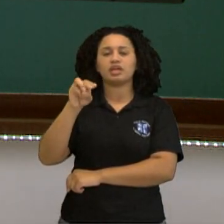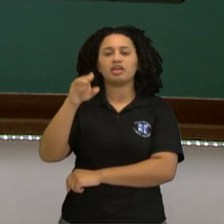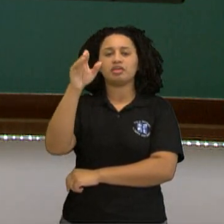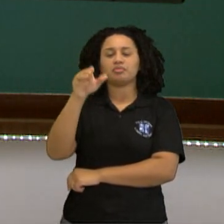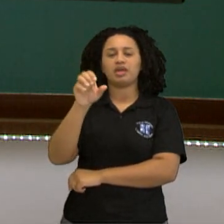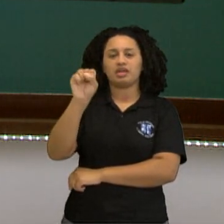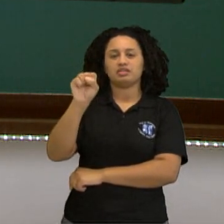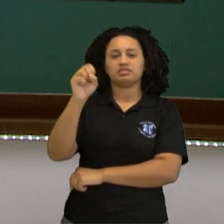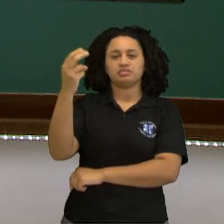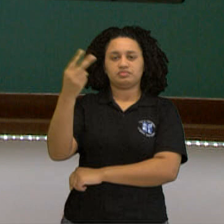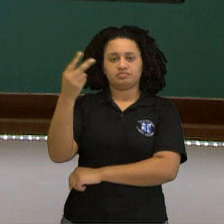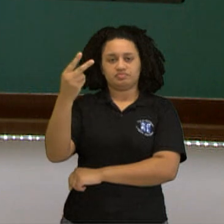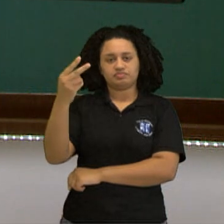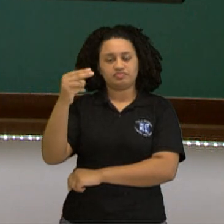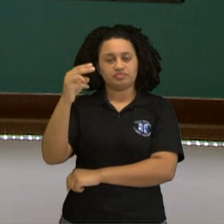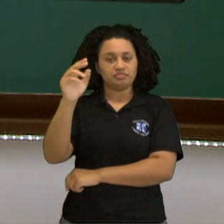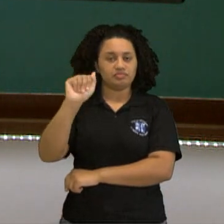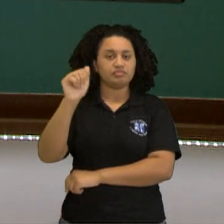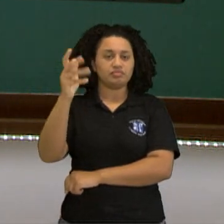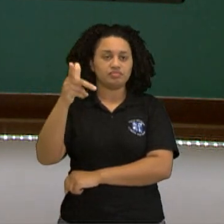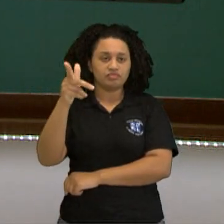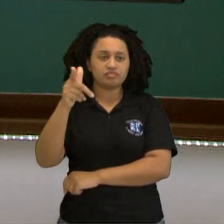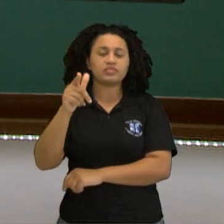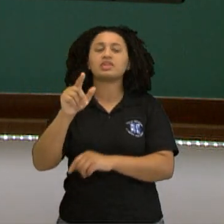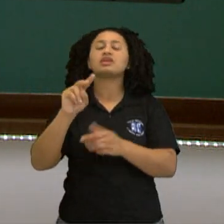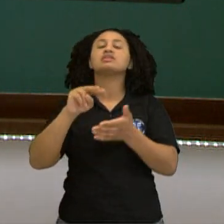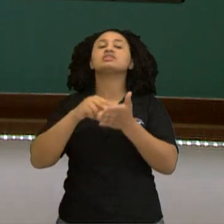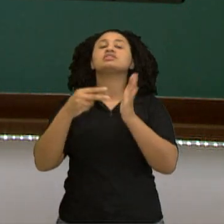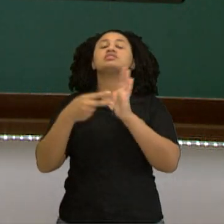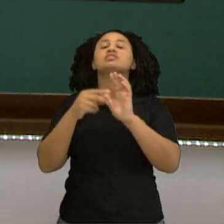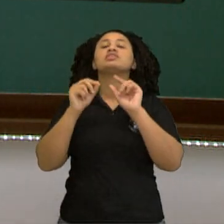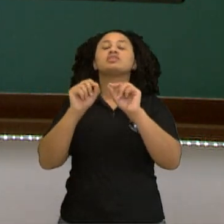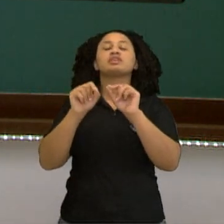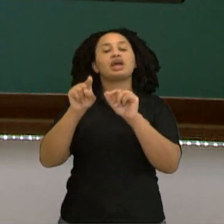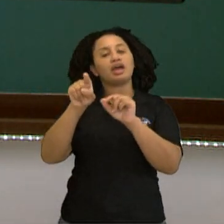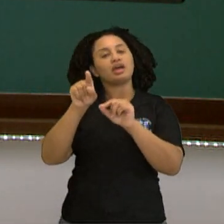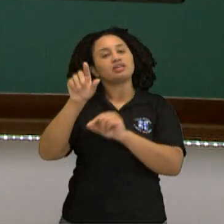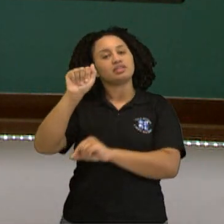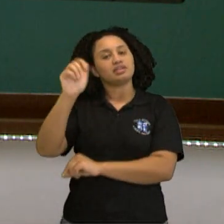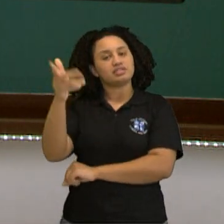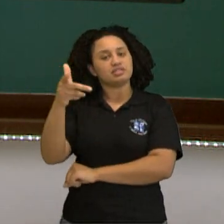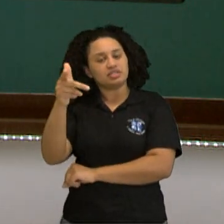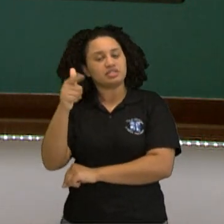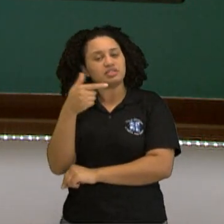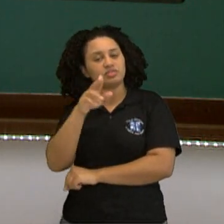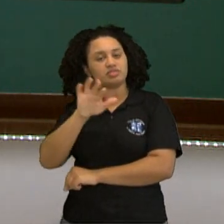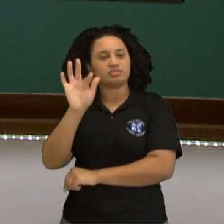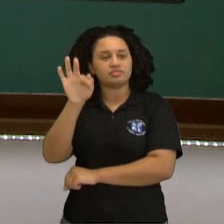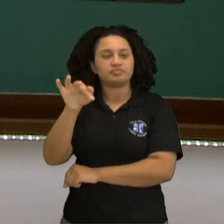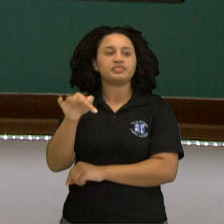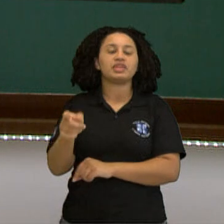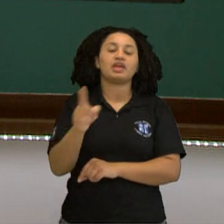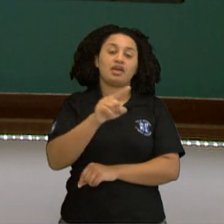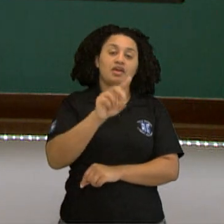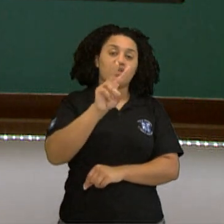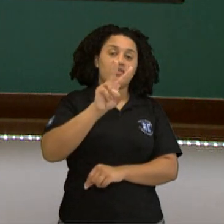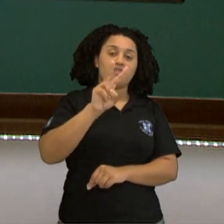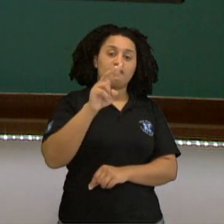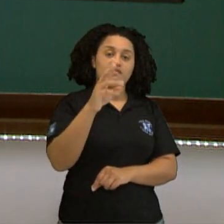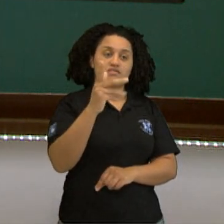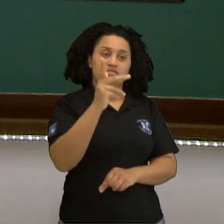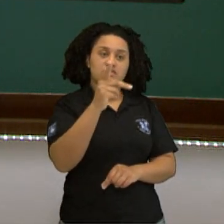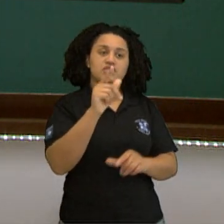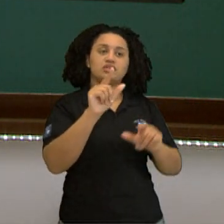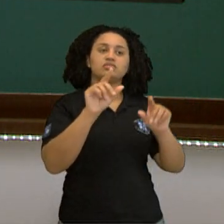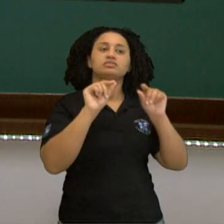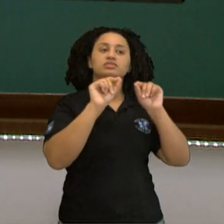do metro por segundo, certo? Ao quadrado, que seria a unidade de aceleração. E nós temos aqui no sistema oficial